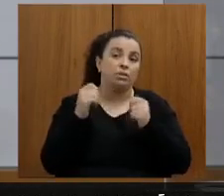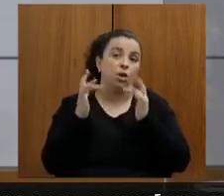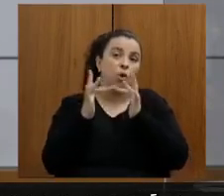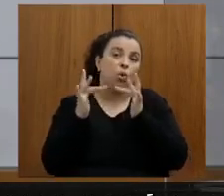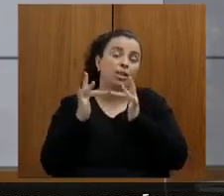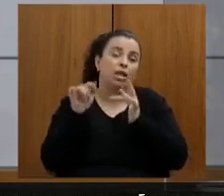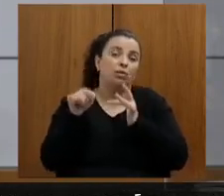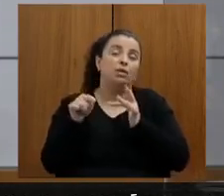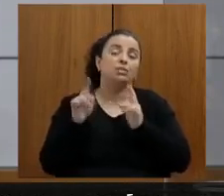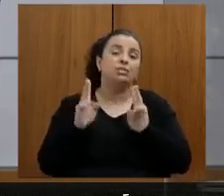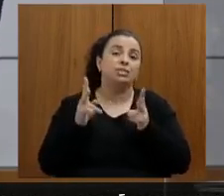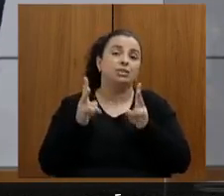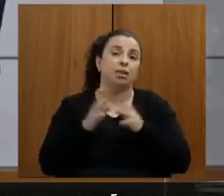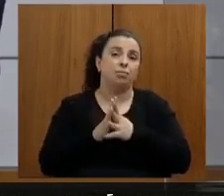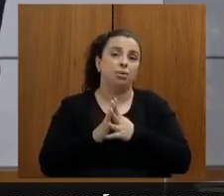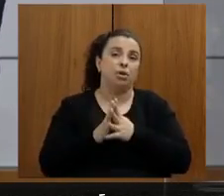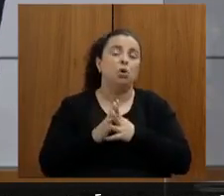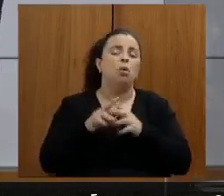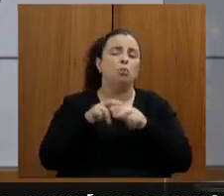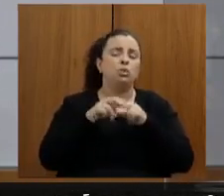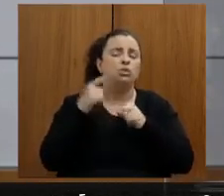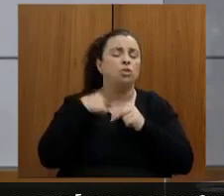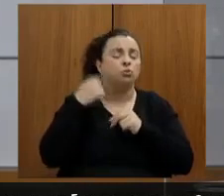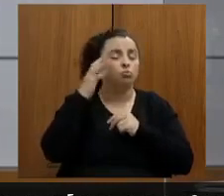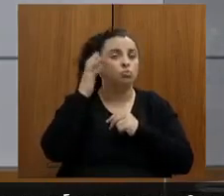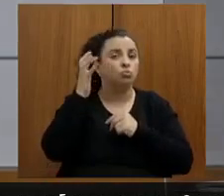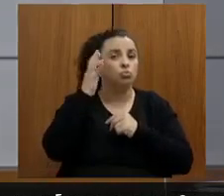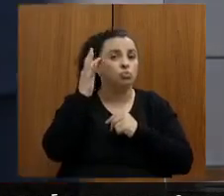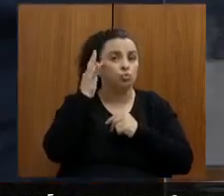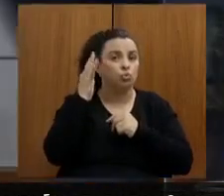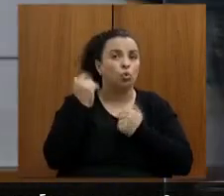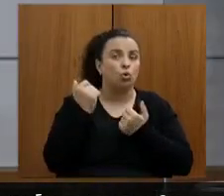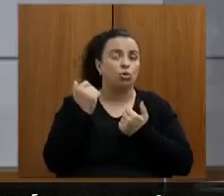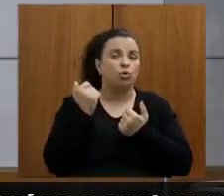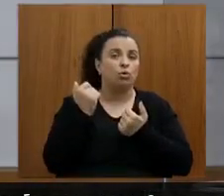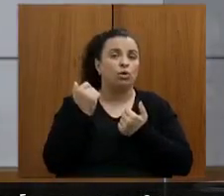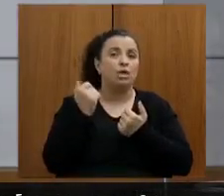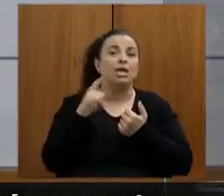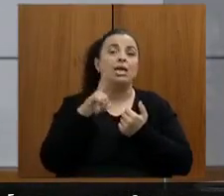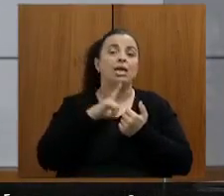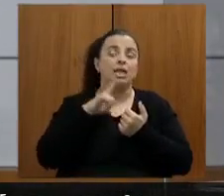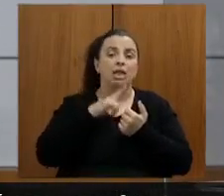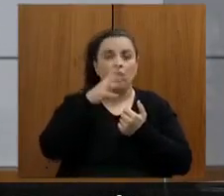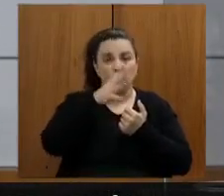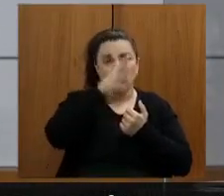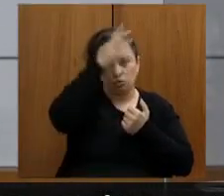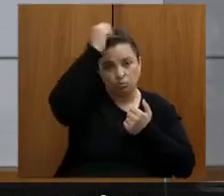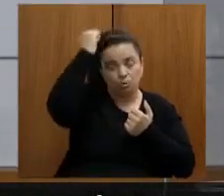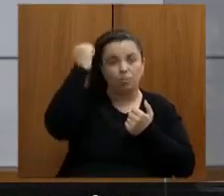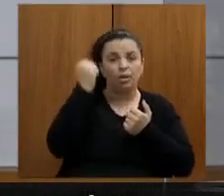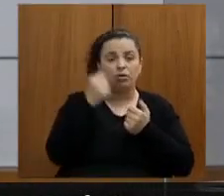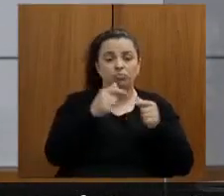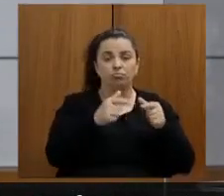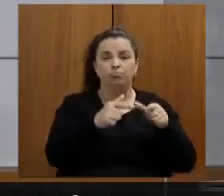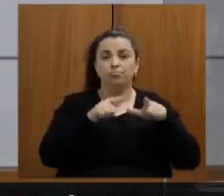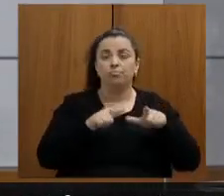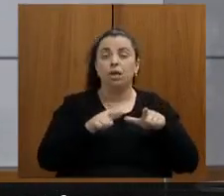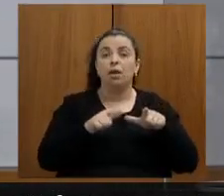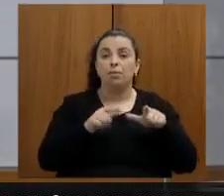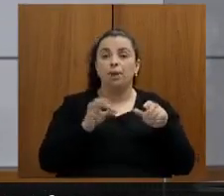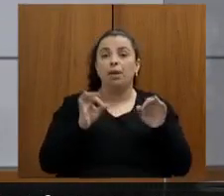contatos permanentes porque eu sonho com protocolo da academia dos bombeiros para